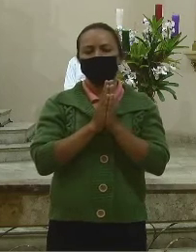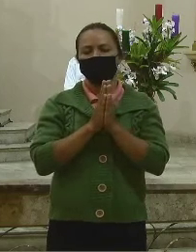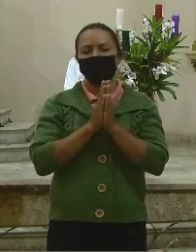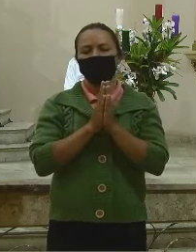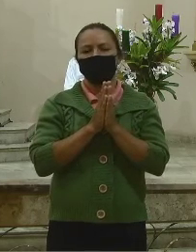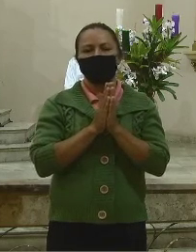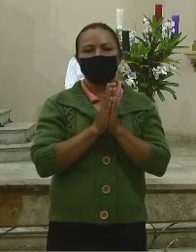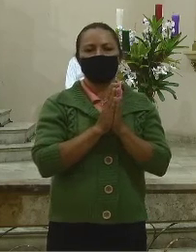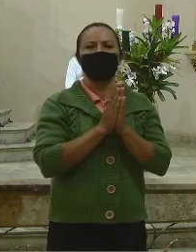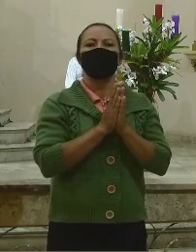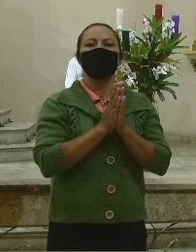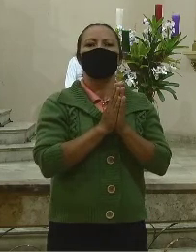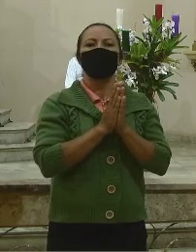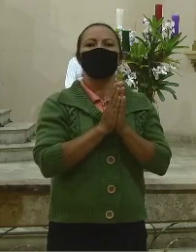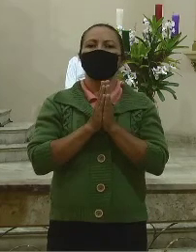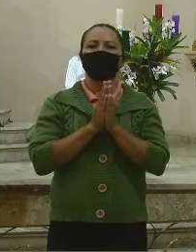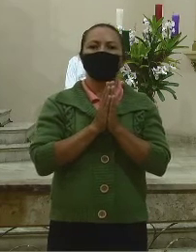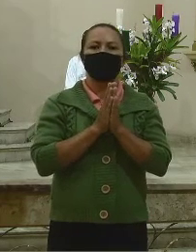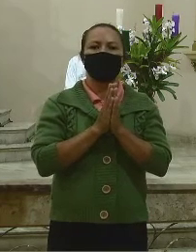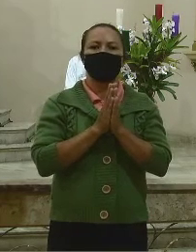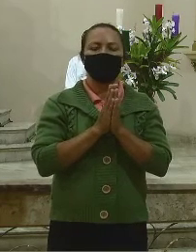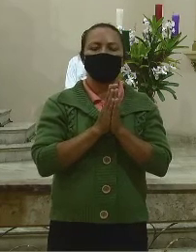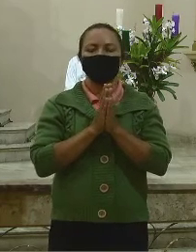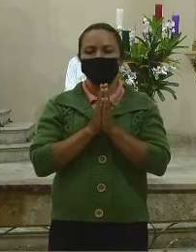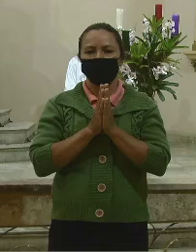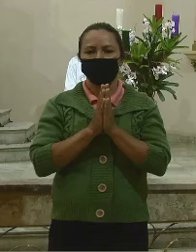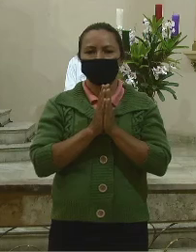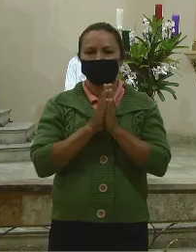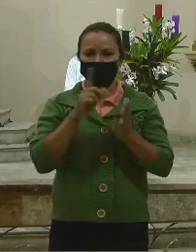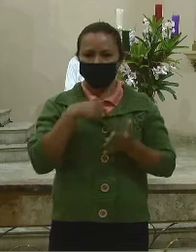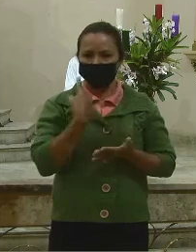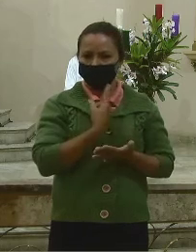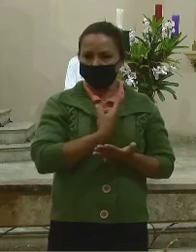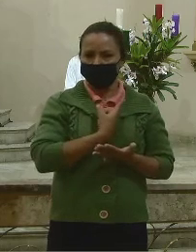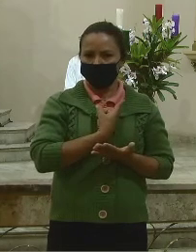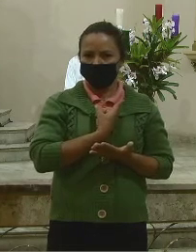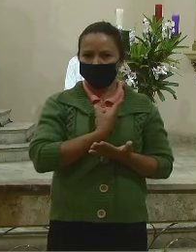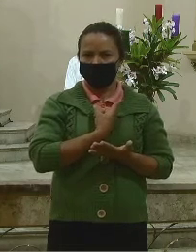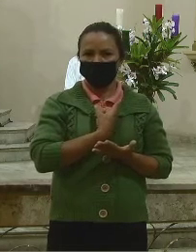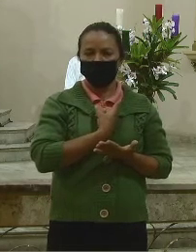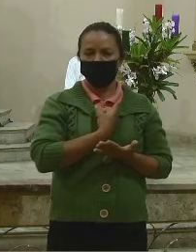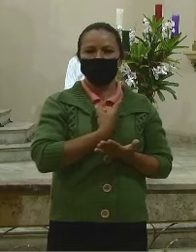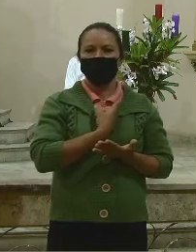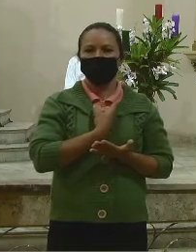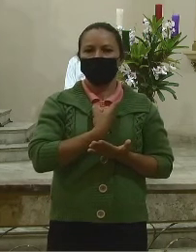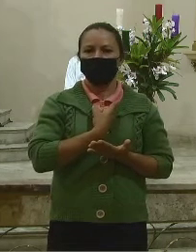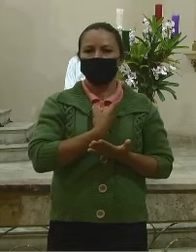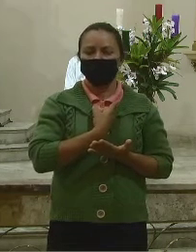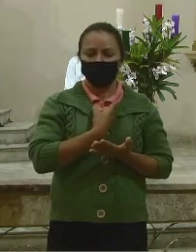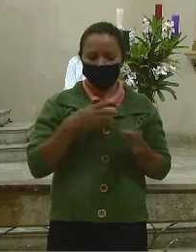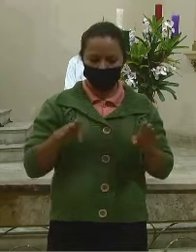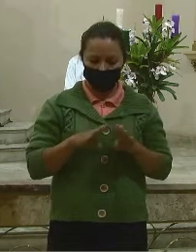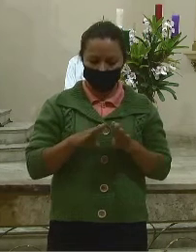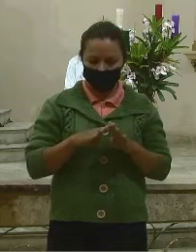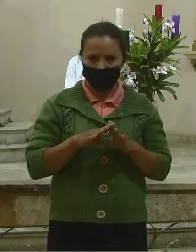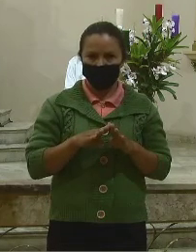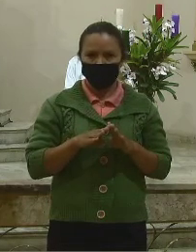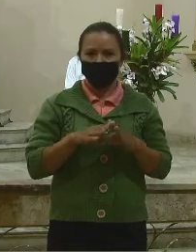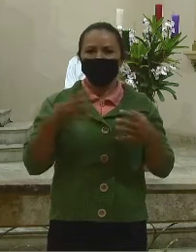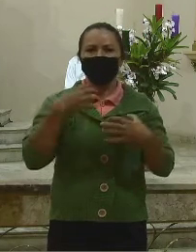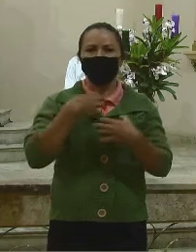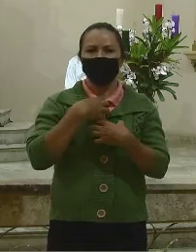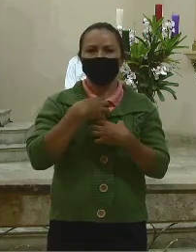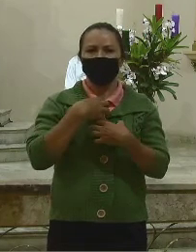do presbiterato, de tal forma que nós não temos nada e temos tudo. É um